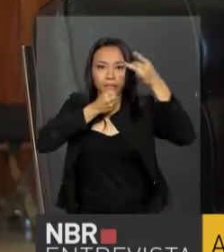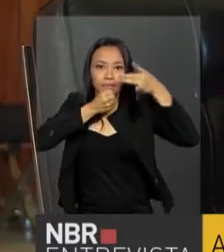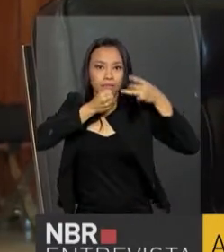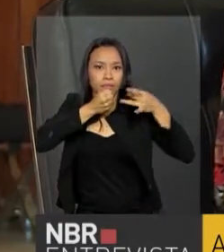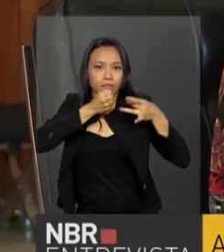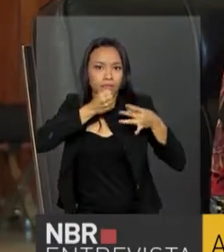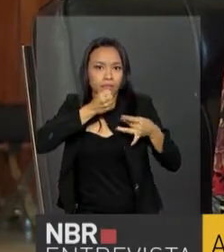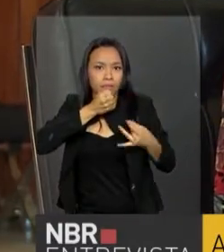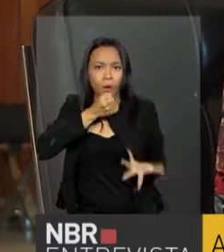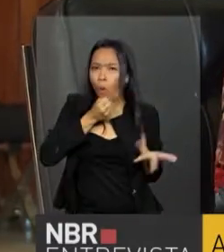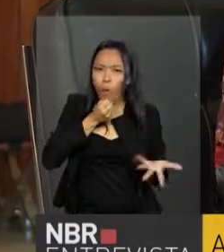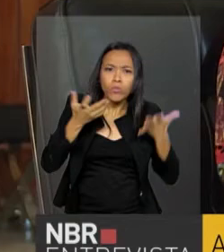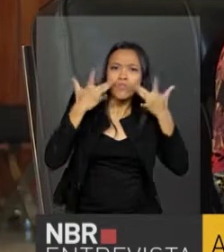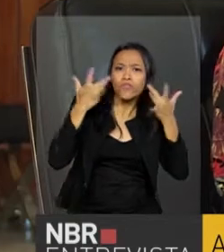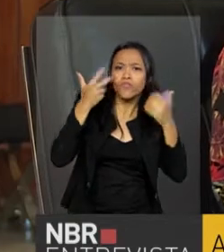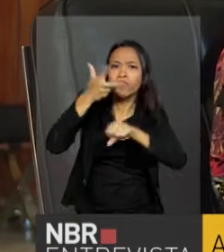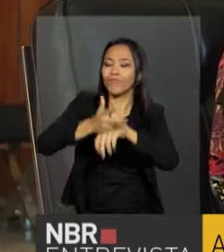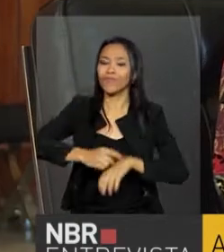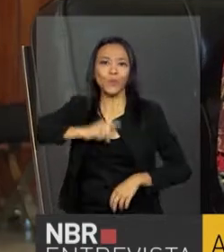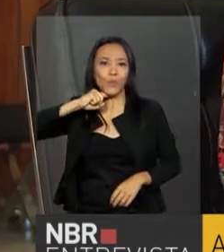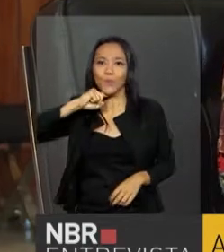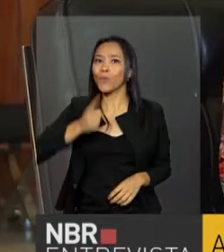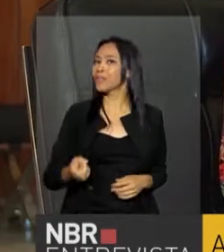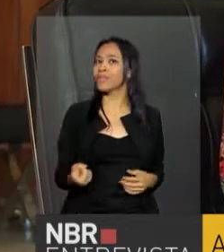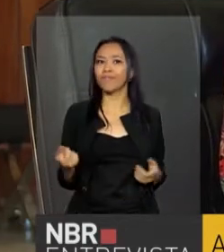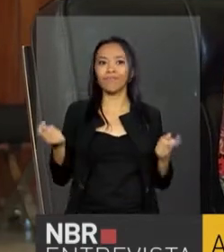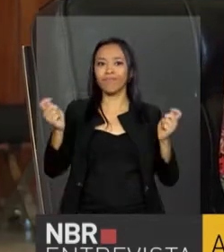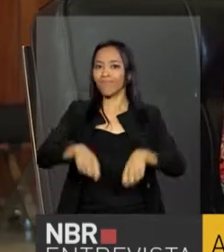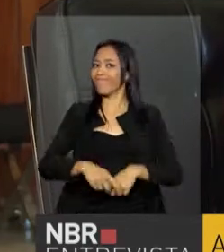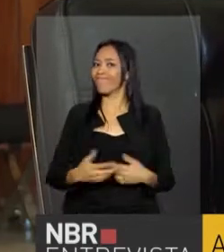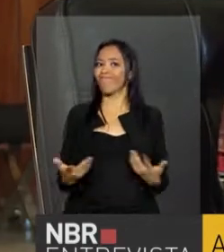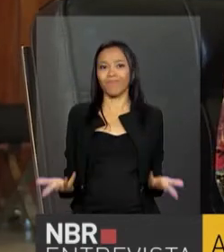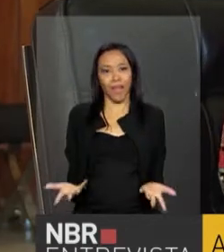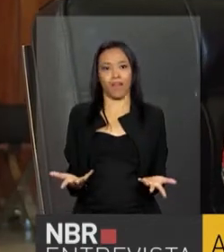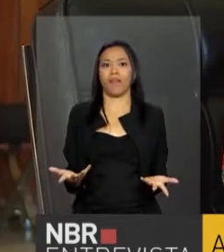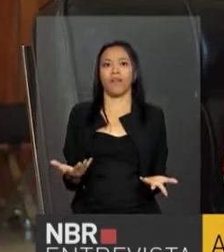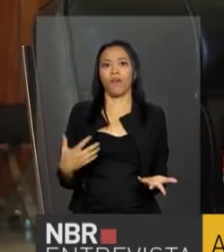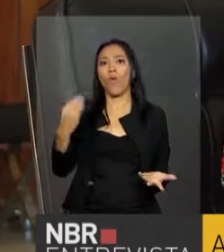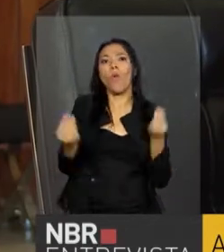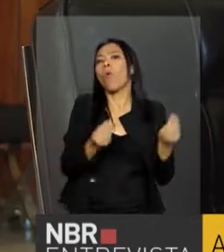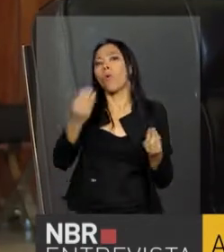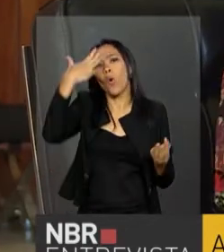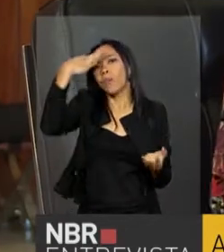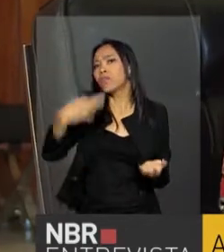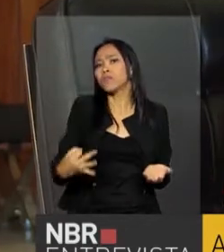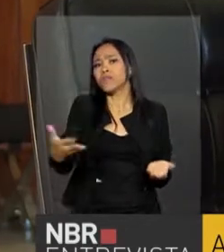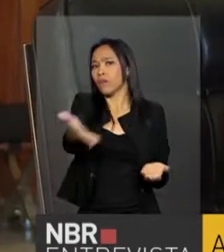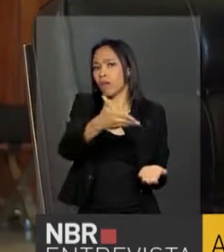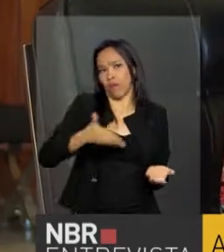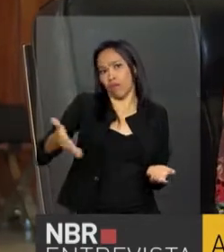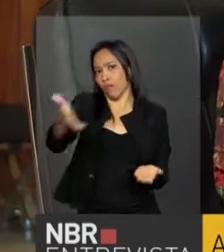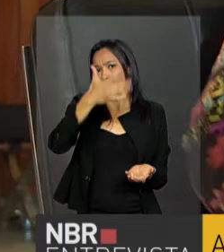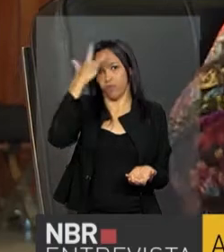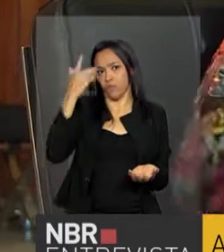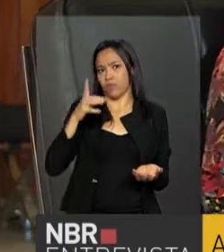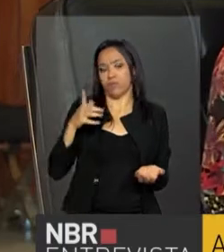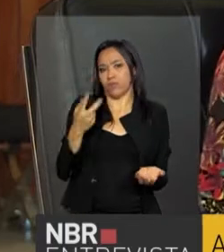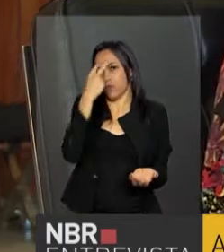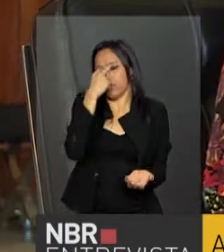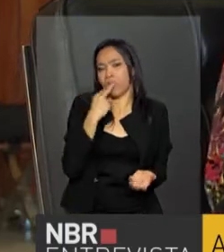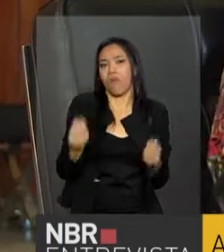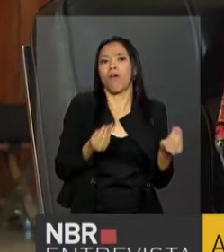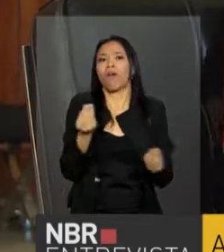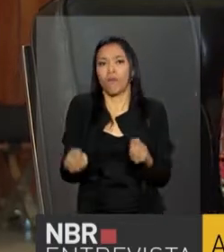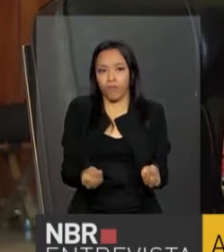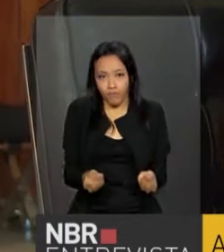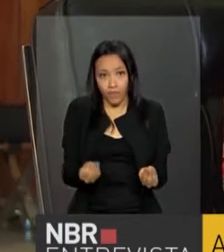filme ou uma peça, você não vai estar contribuindo pra compreensão dela, nem só pra compreensão, mas pra